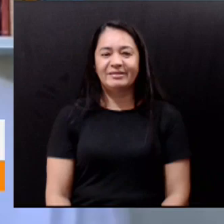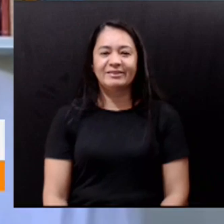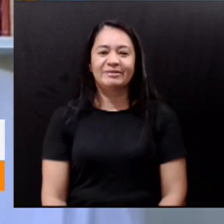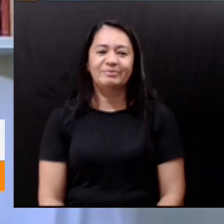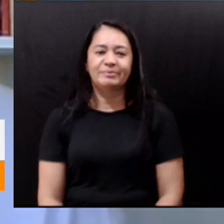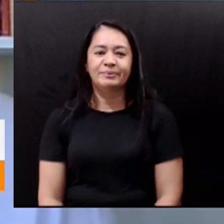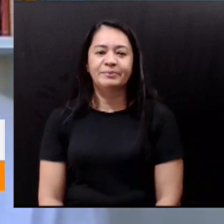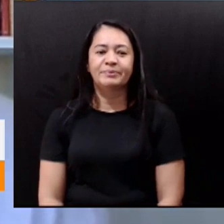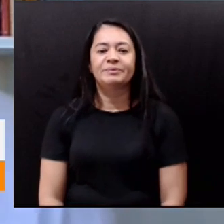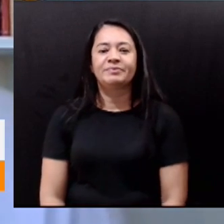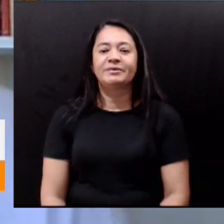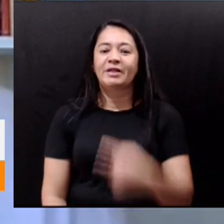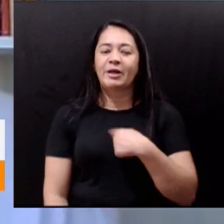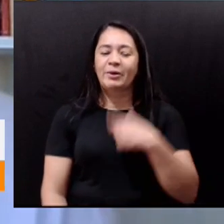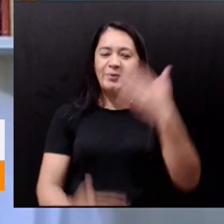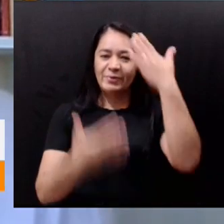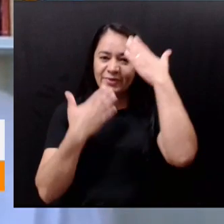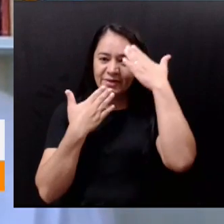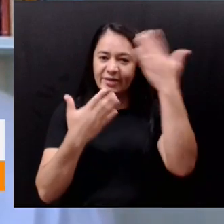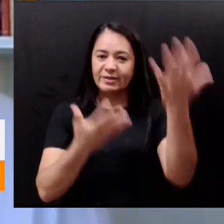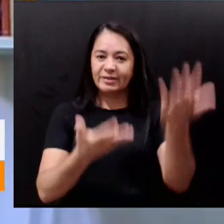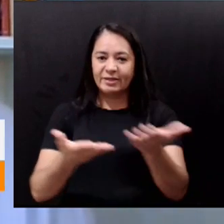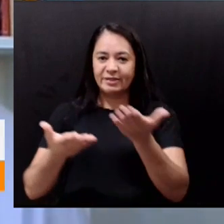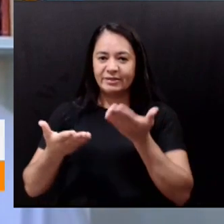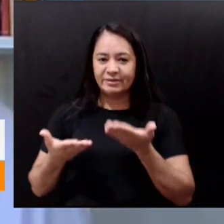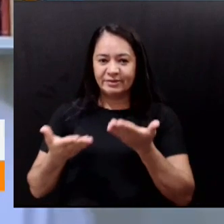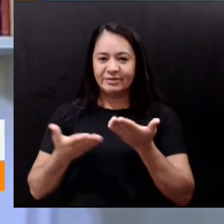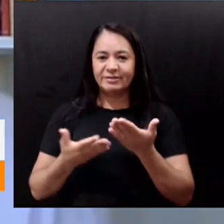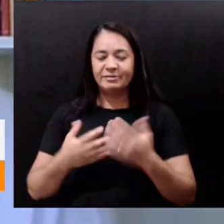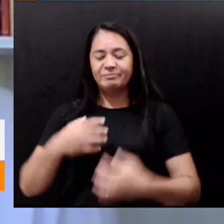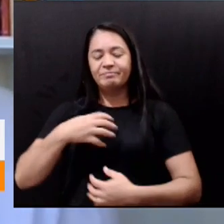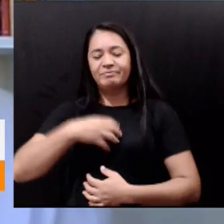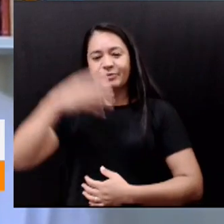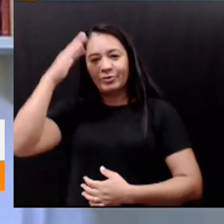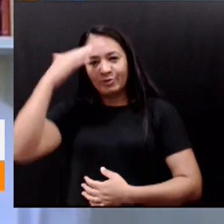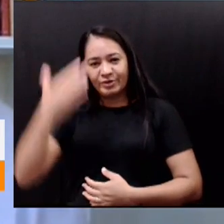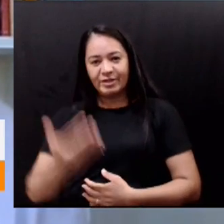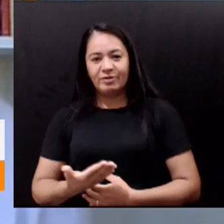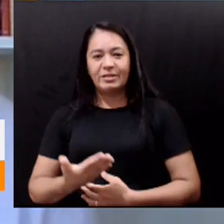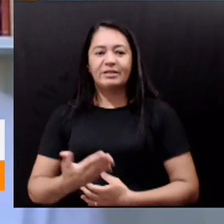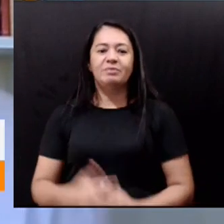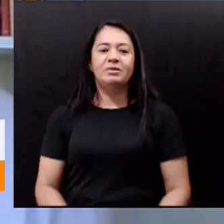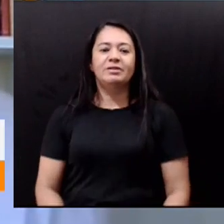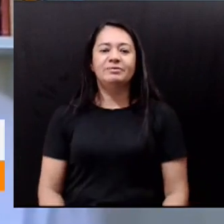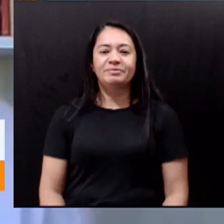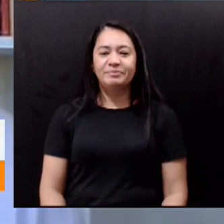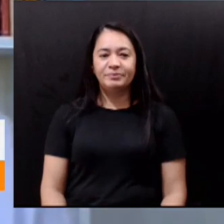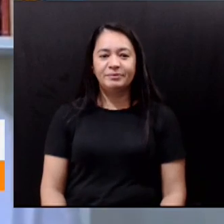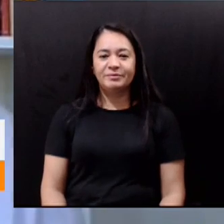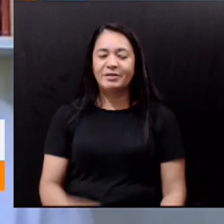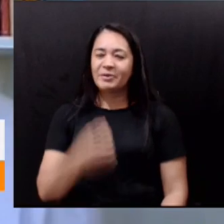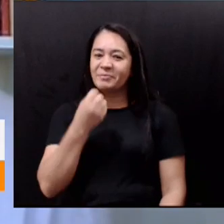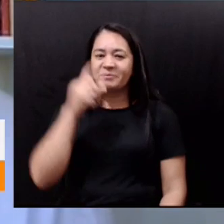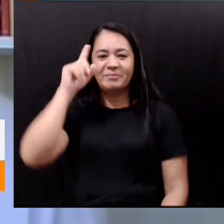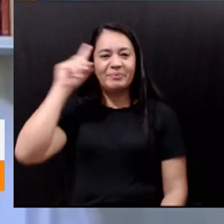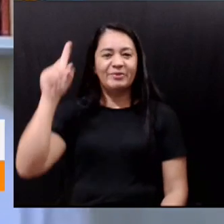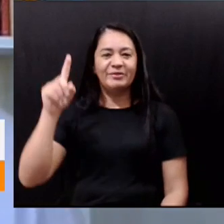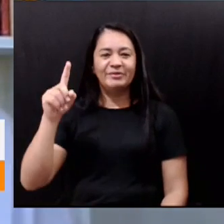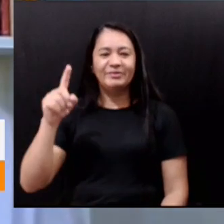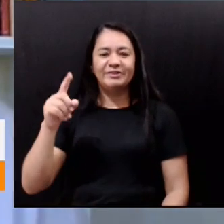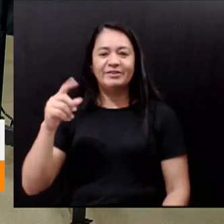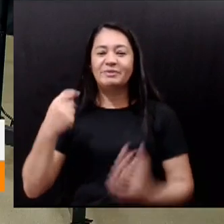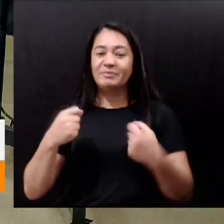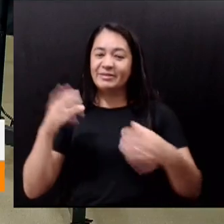Eu que agradeço o convite, muito honrado em participar aqui do Estúdio Câmara. E tenham um bom dia e estabeleçam relações,